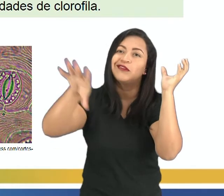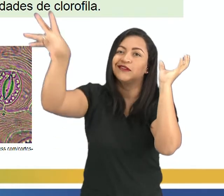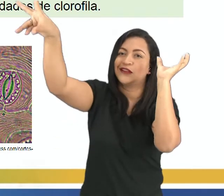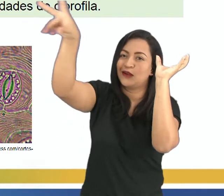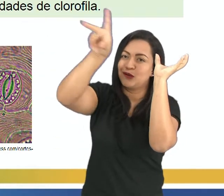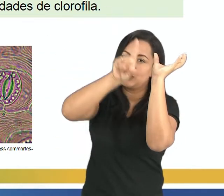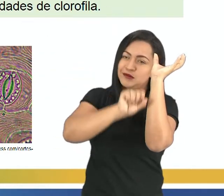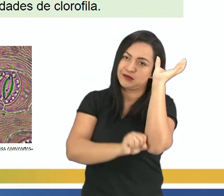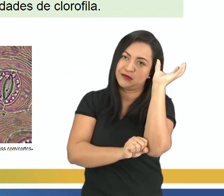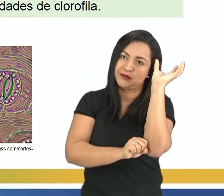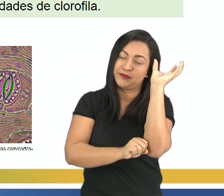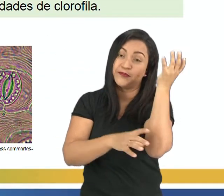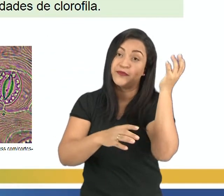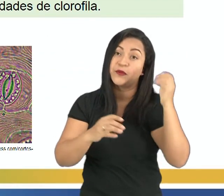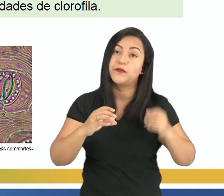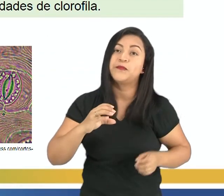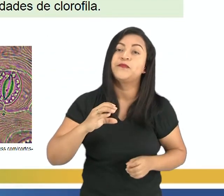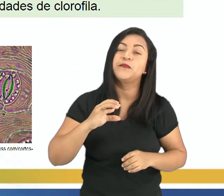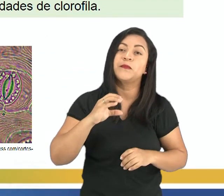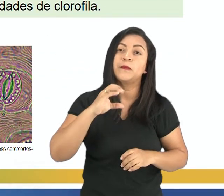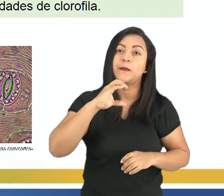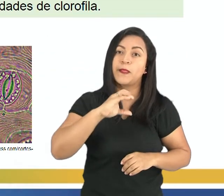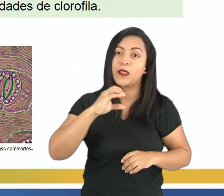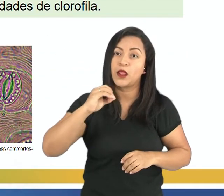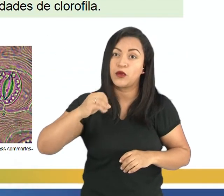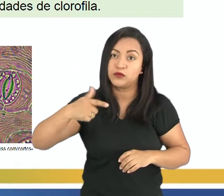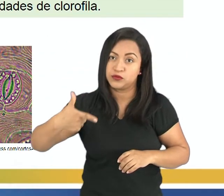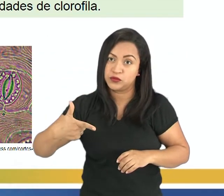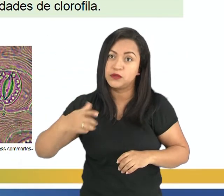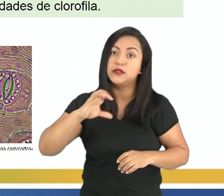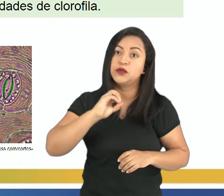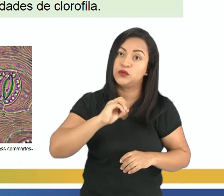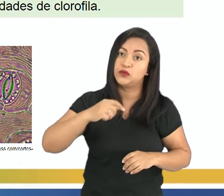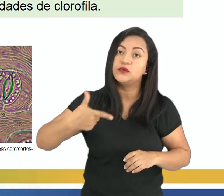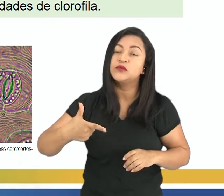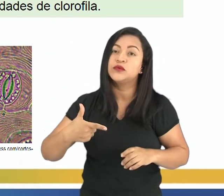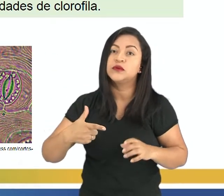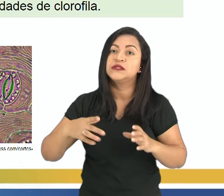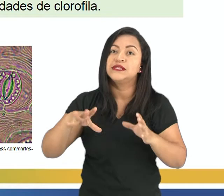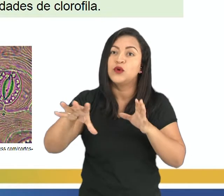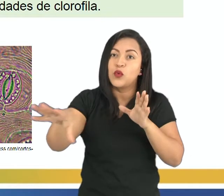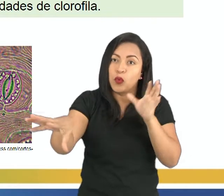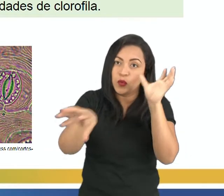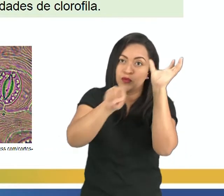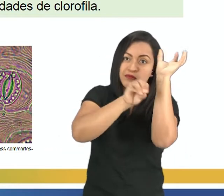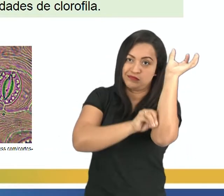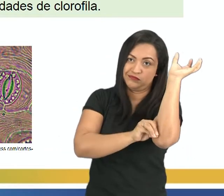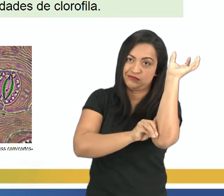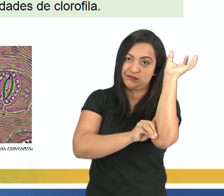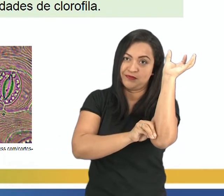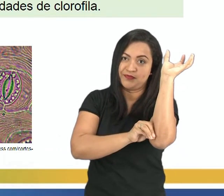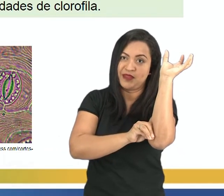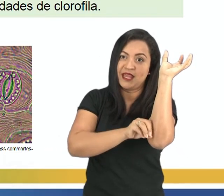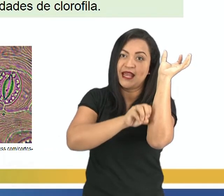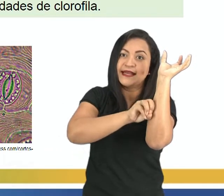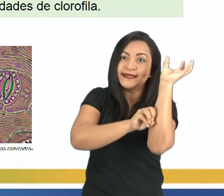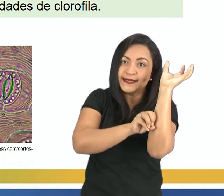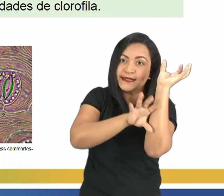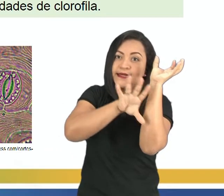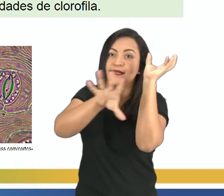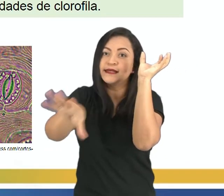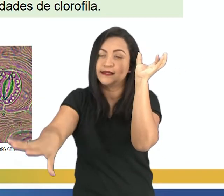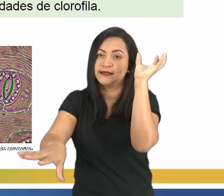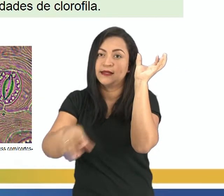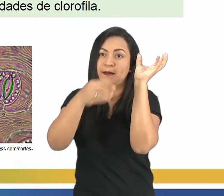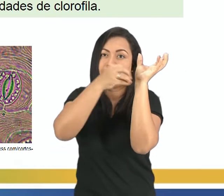fotossíntese. O gás carbônico e o gás oxigênio, eles são capturados e liberados respectivamente por esses